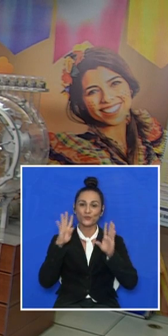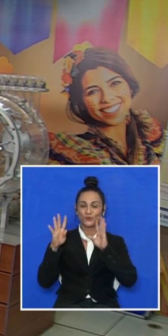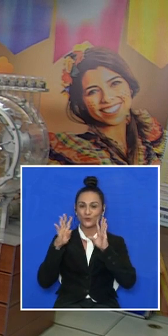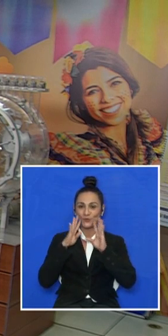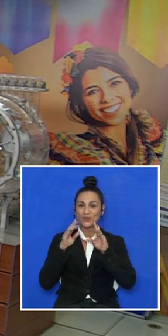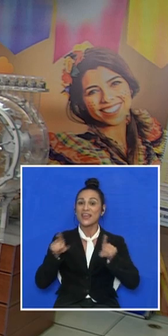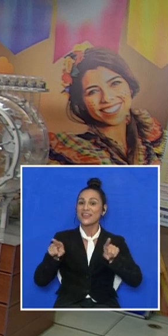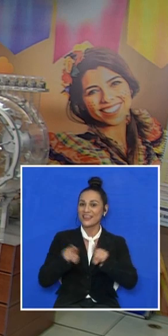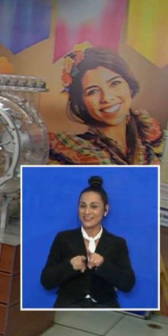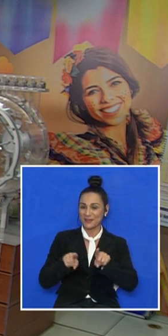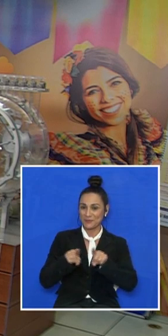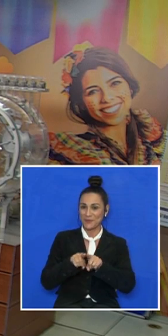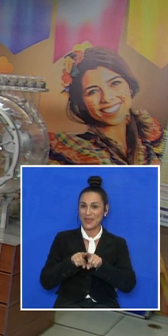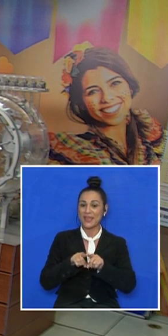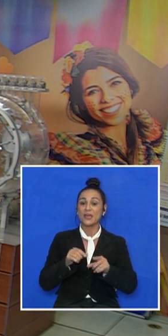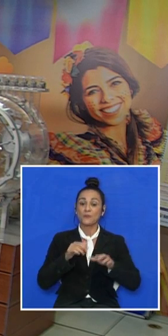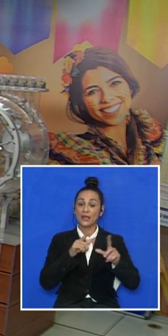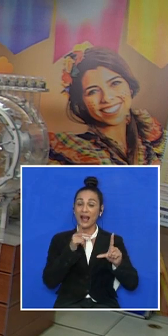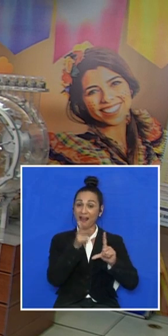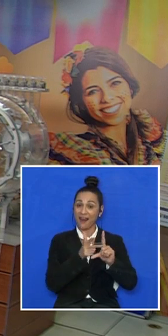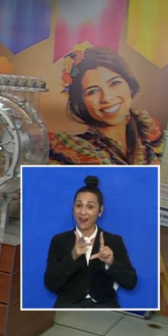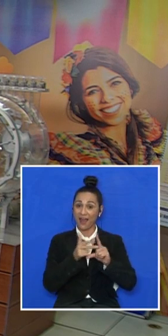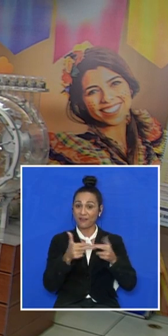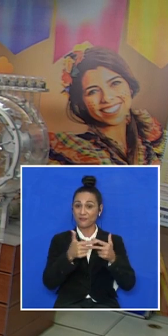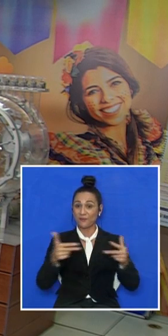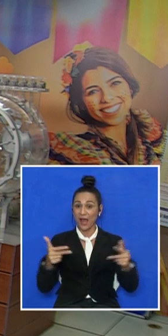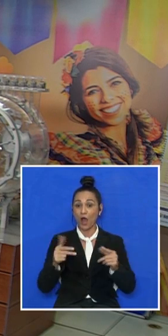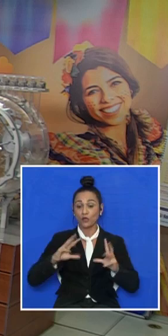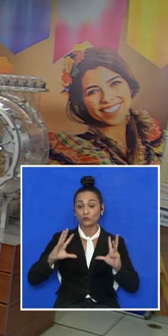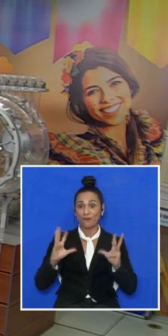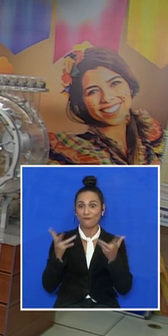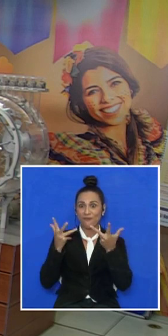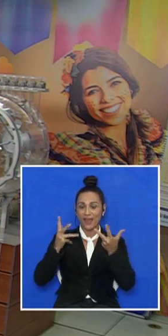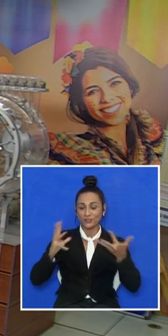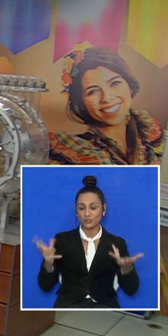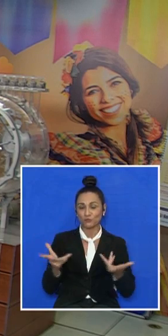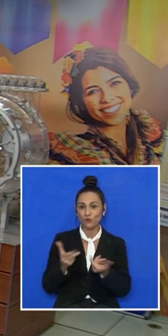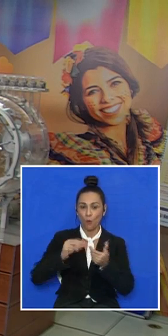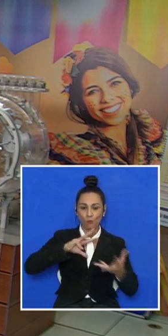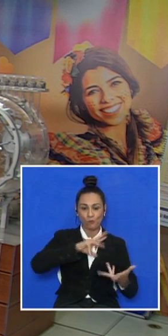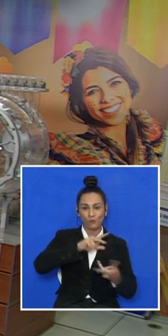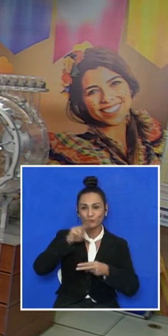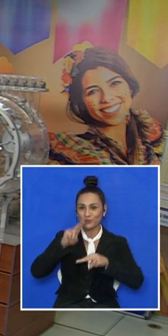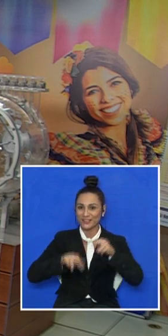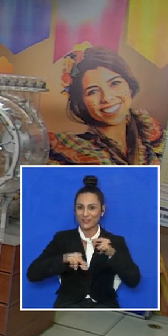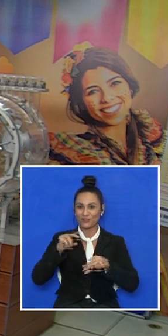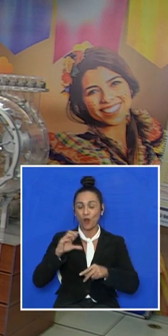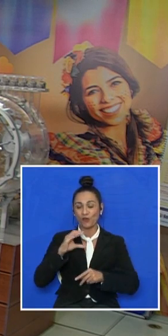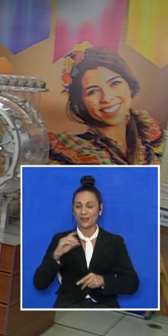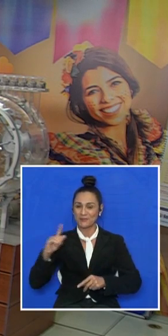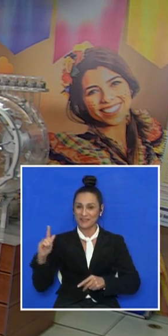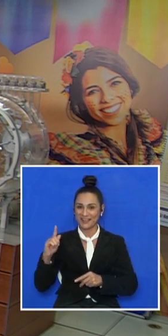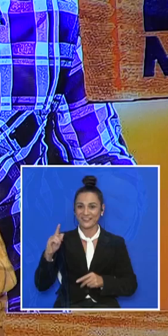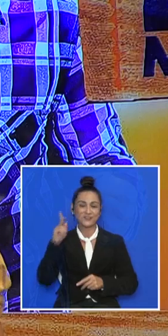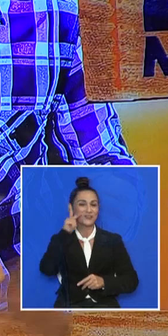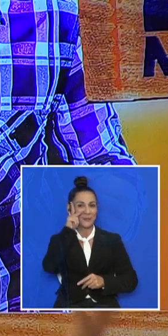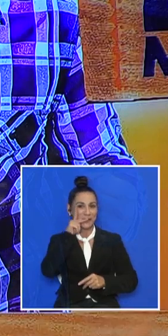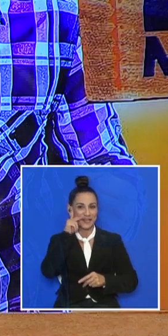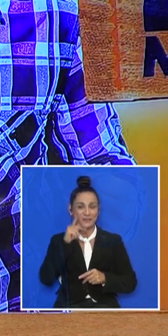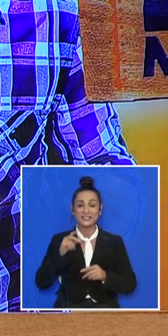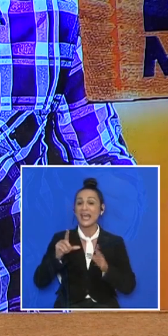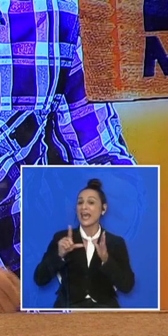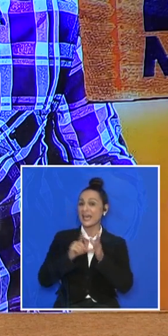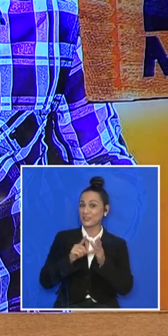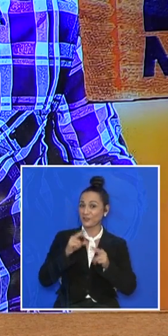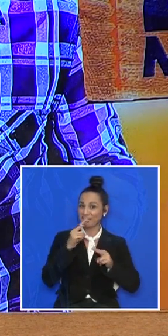TV e também através do circuito de lives do maior São João do mundo, de Campina Grande, na Paraíba. É as